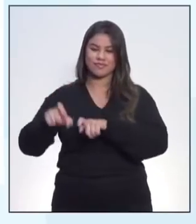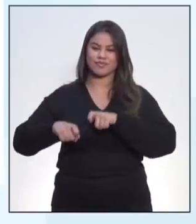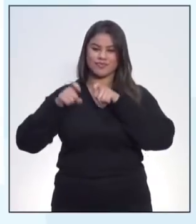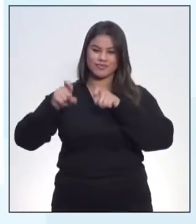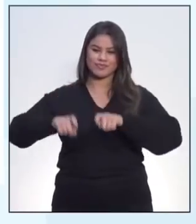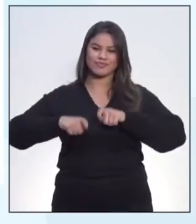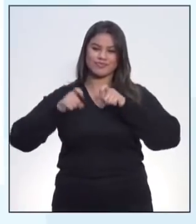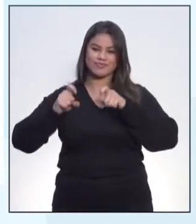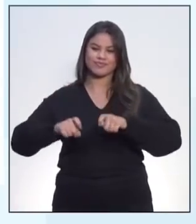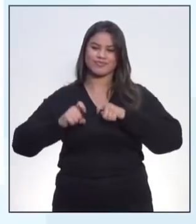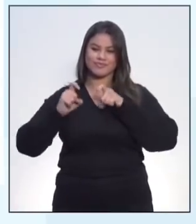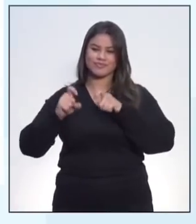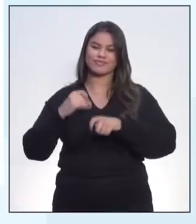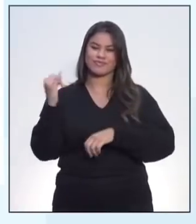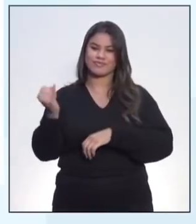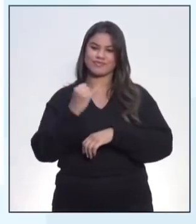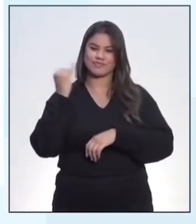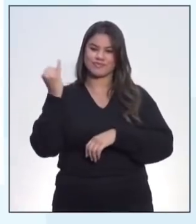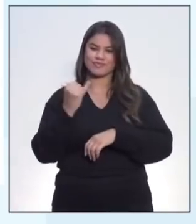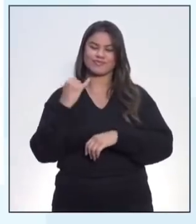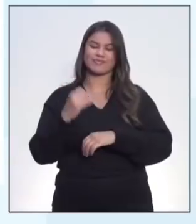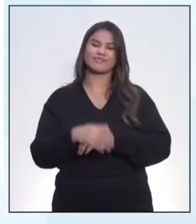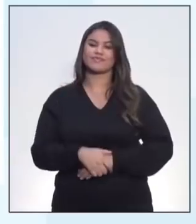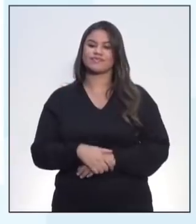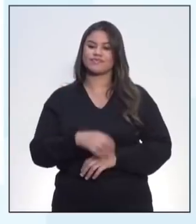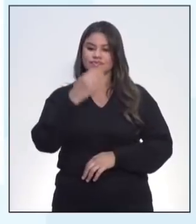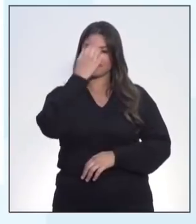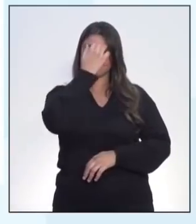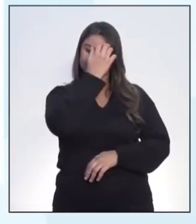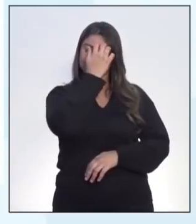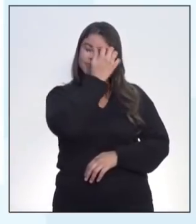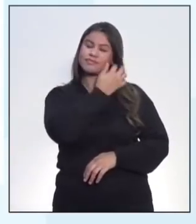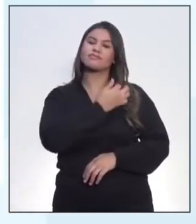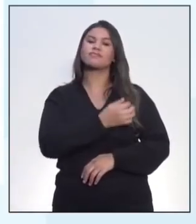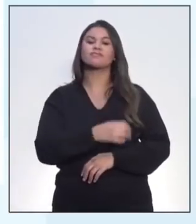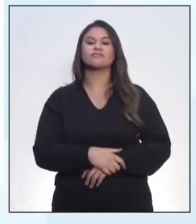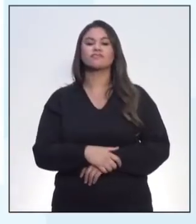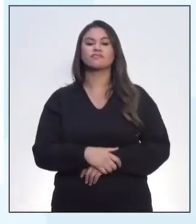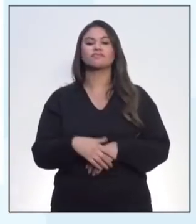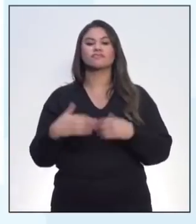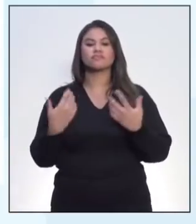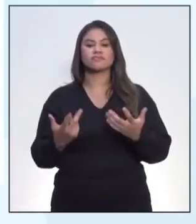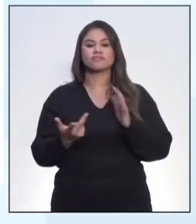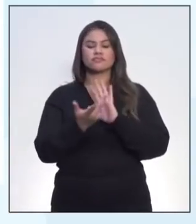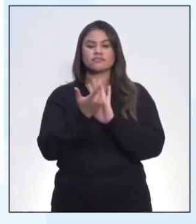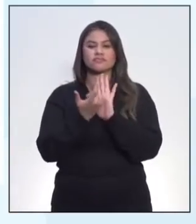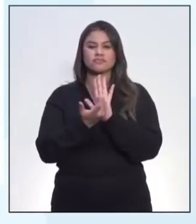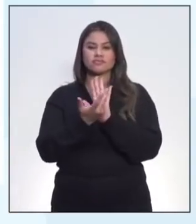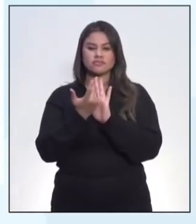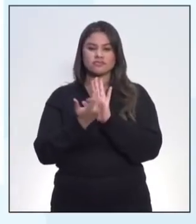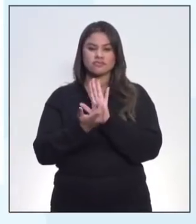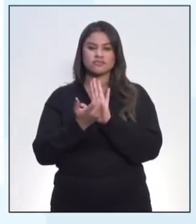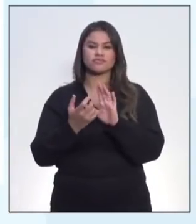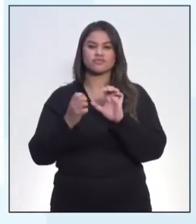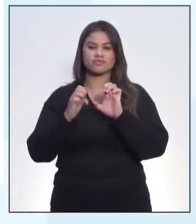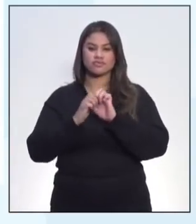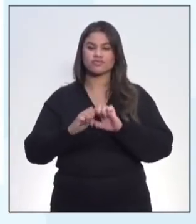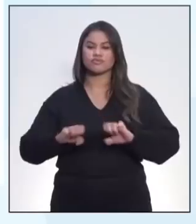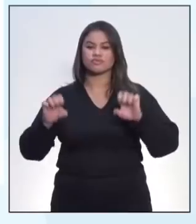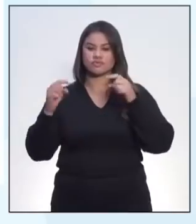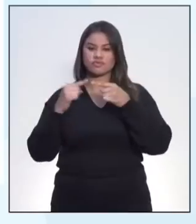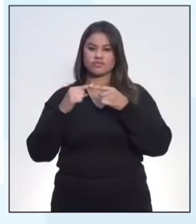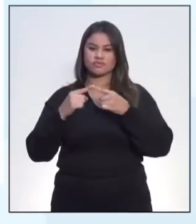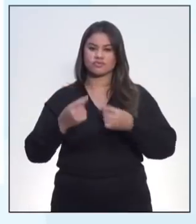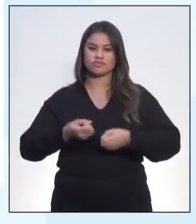aqui, extremamente importante. Tudo bem? Então, o desenho, né, a estrutura do infográfico é essa. Acho que